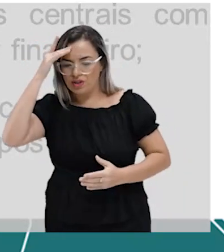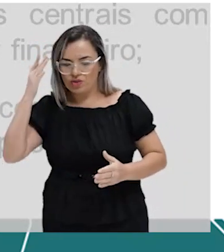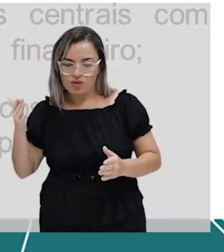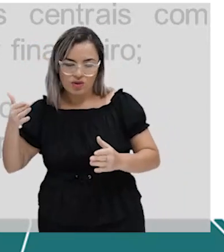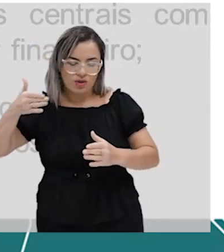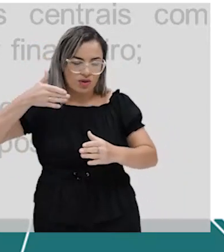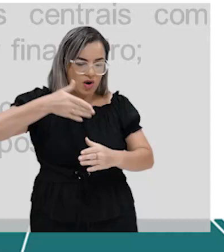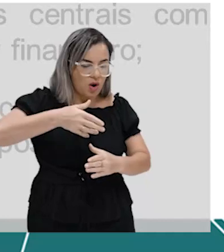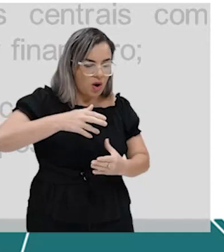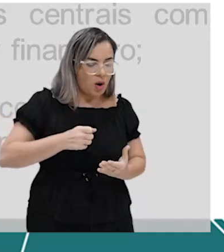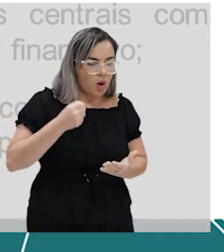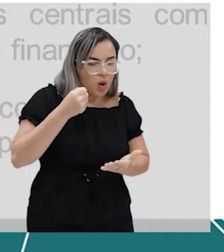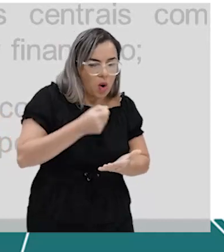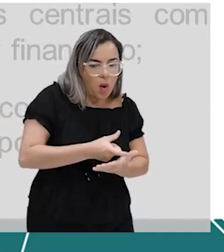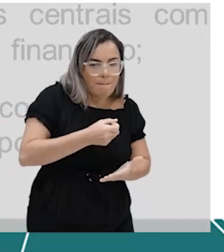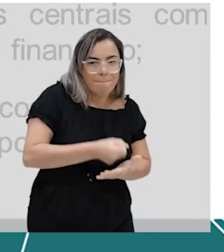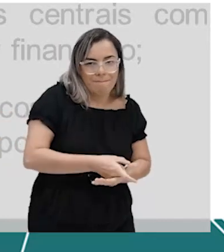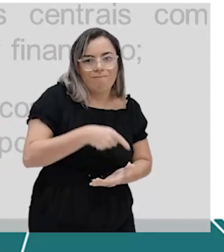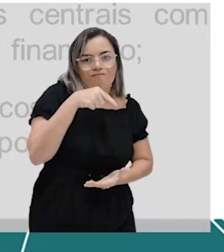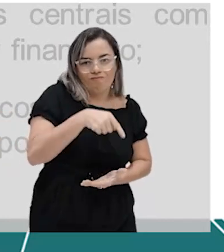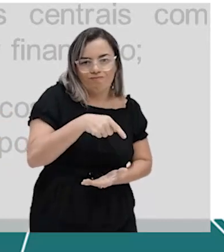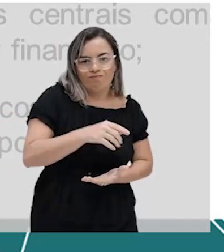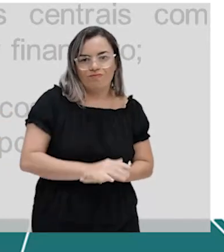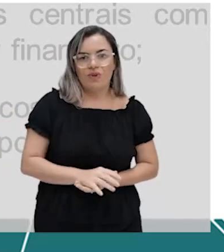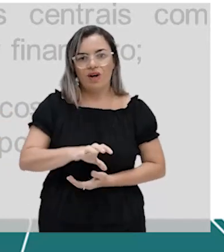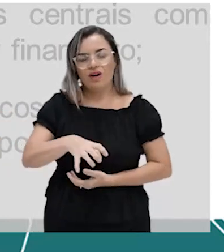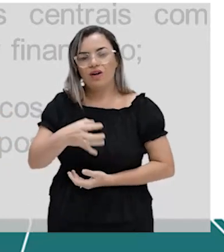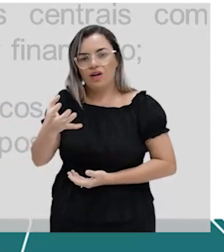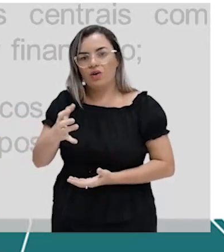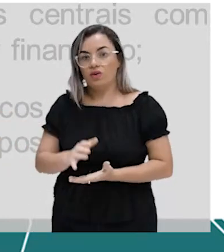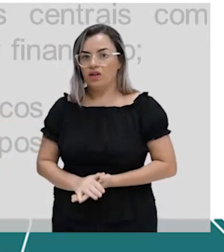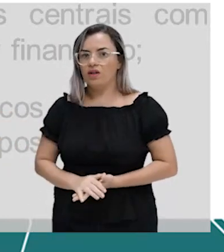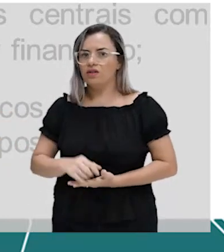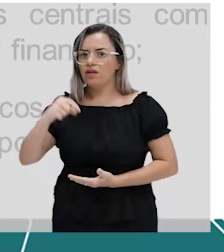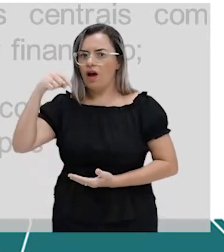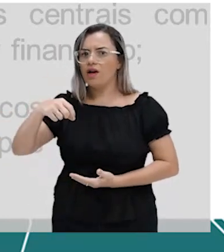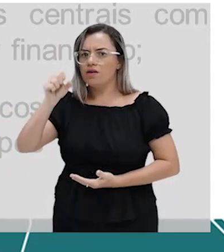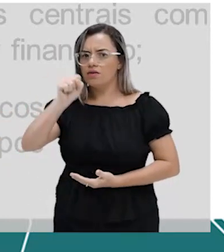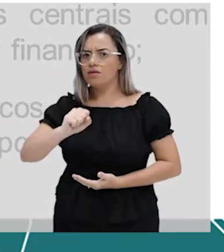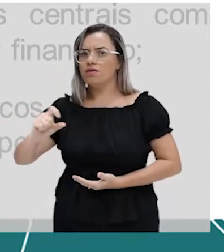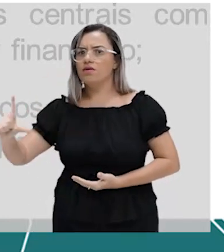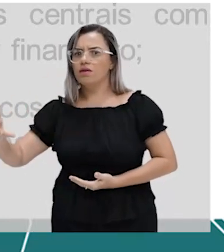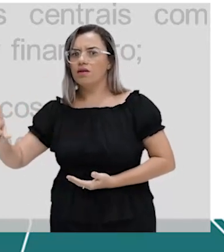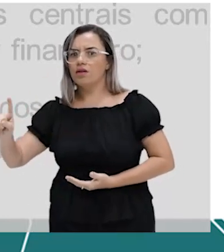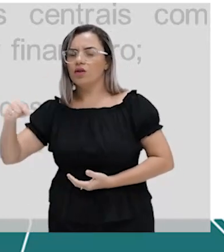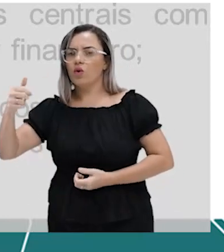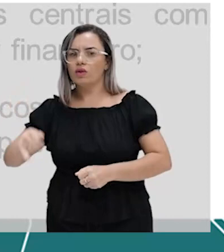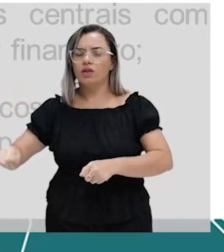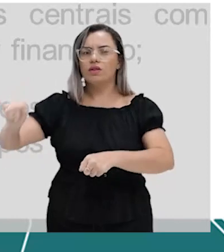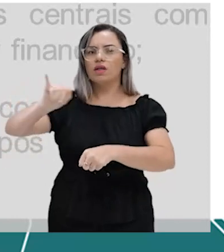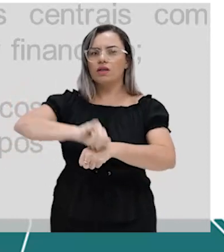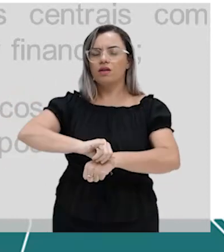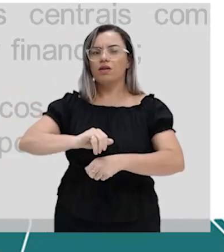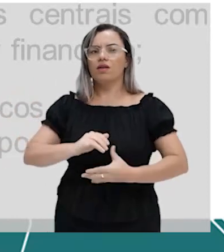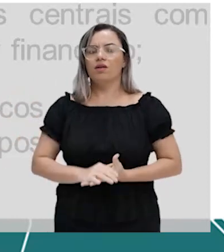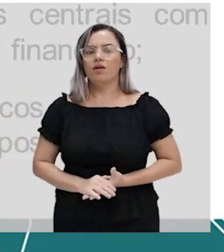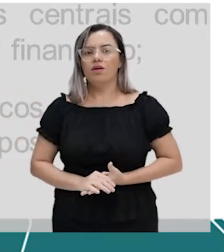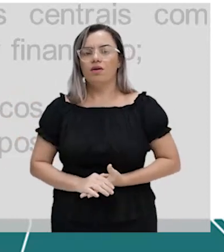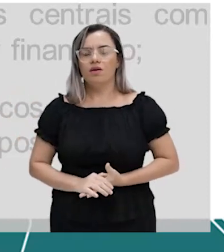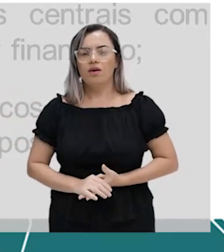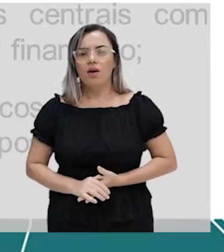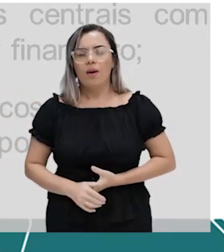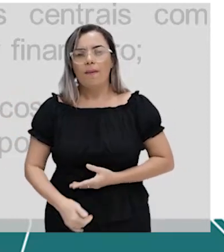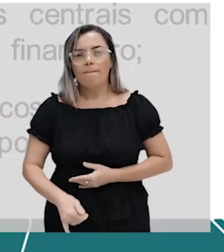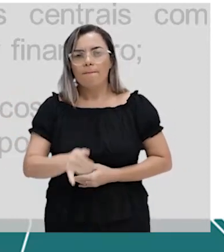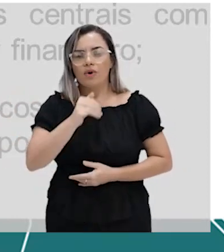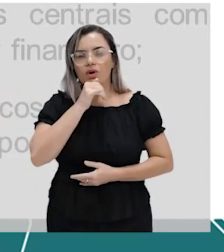menor poder aquisitivo. Isso acontece, por exemplo, em São Luís, tá certo? E em outras capitais. Por exemplo, existiu em São Paulo